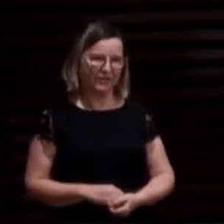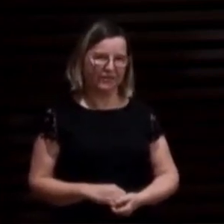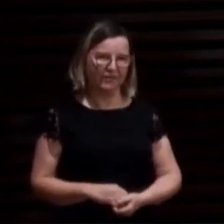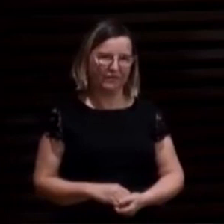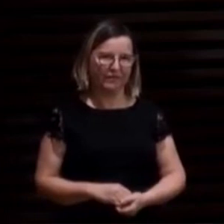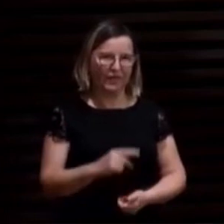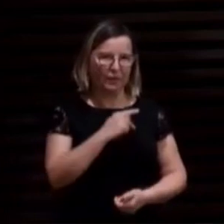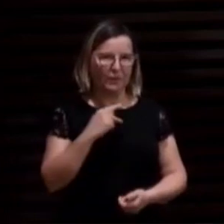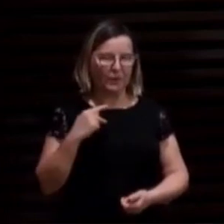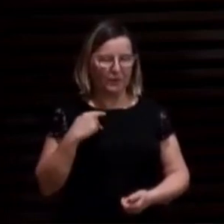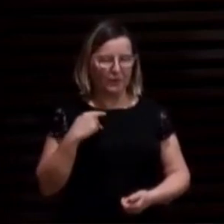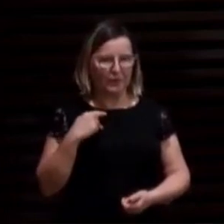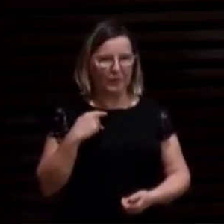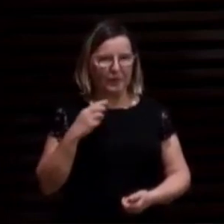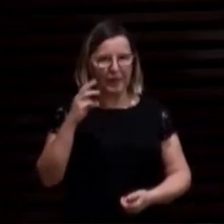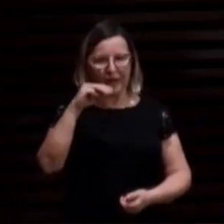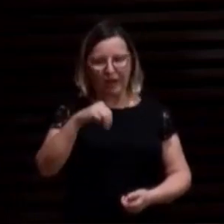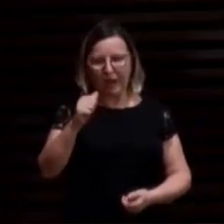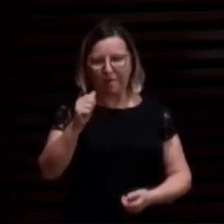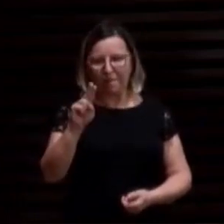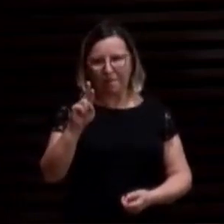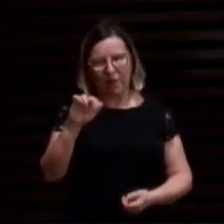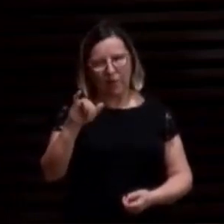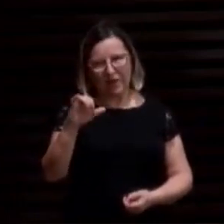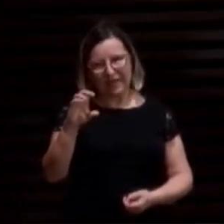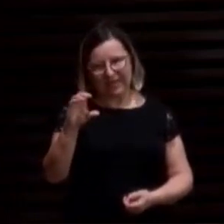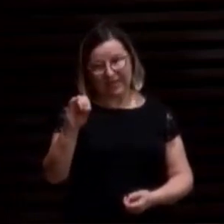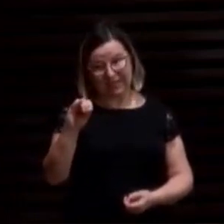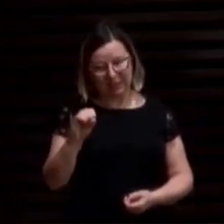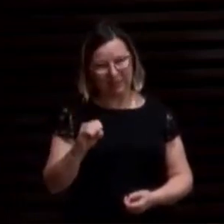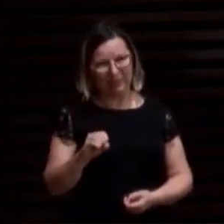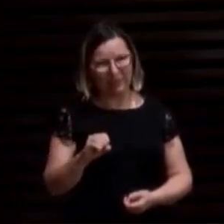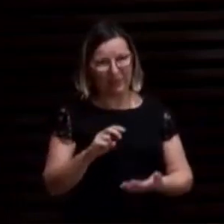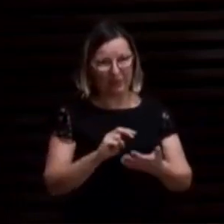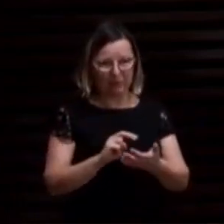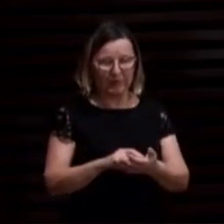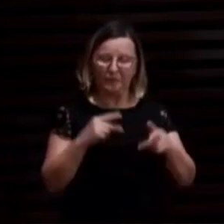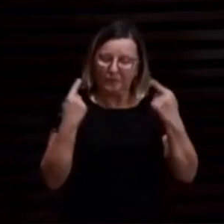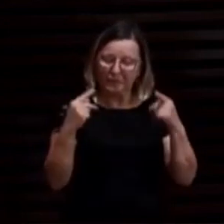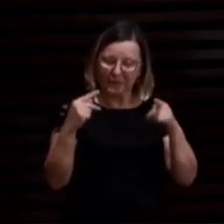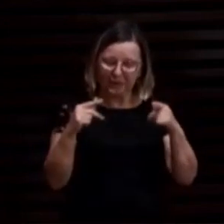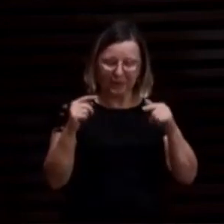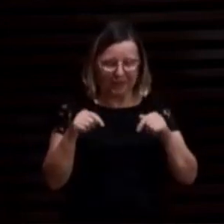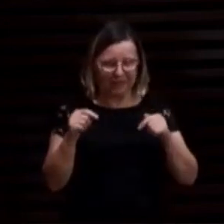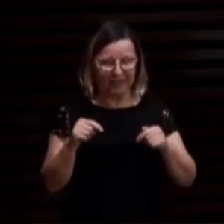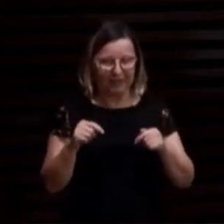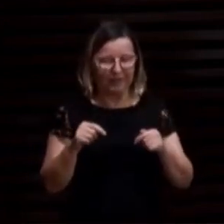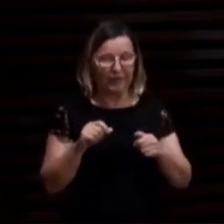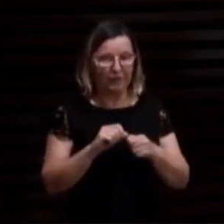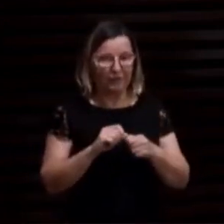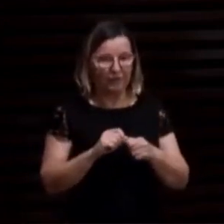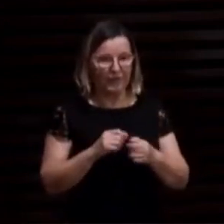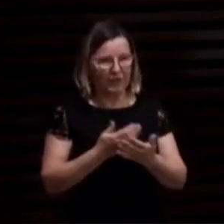Pastor Maurício hoje trouxe uma palavra. Ele tem feito alguns estudos aqui muito sérios